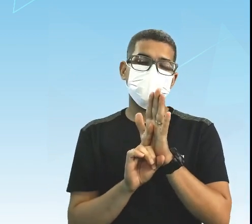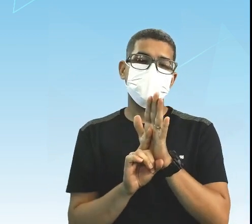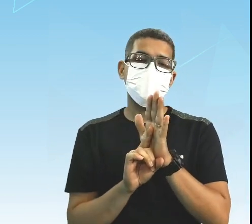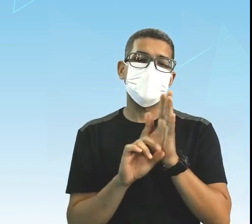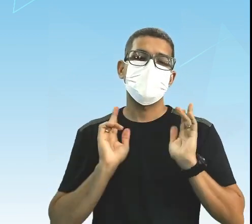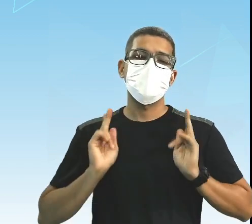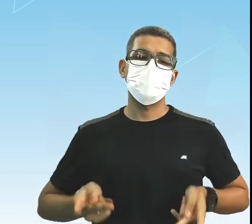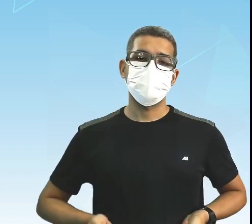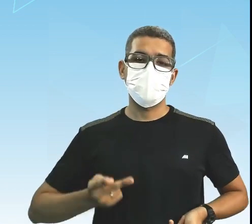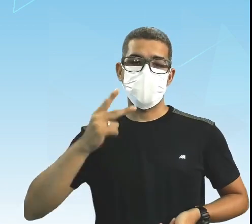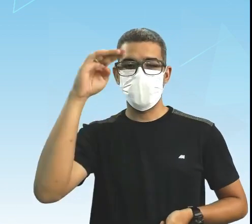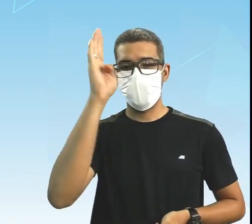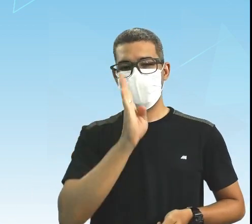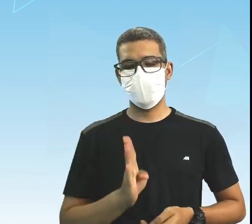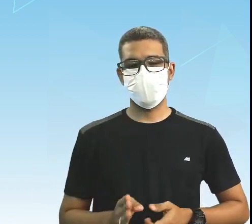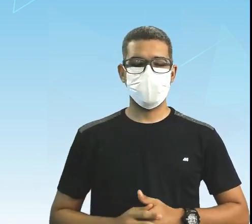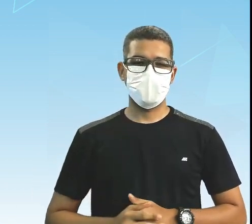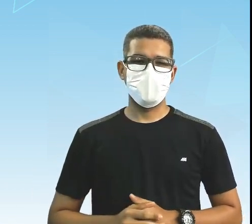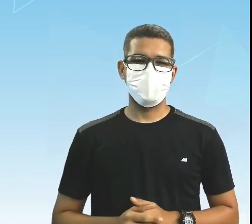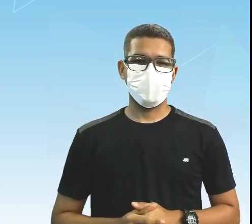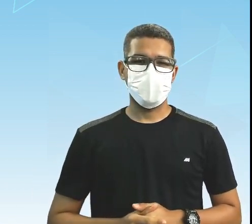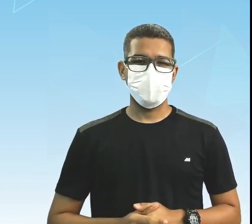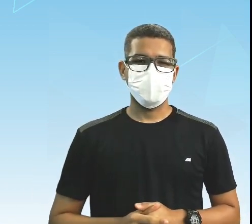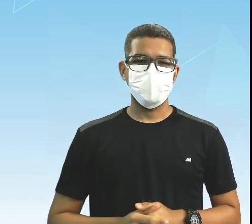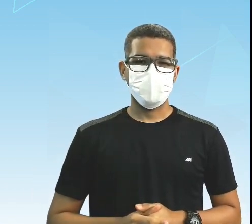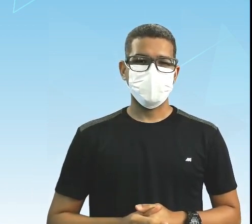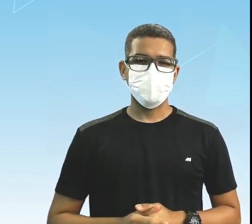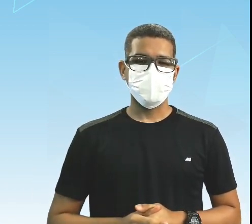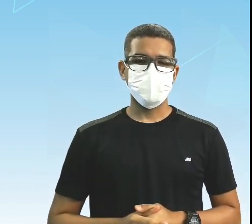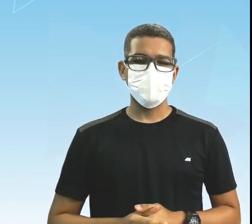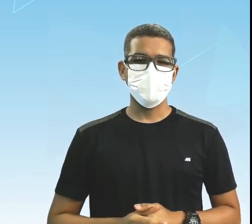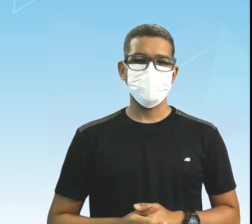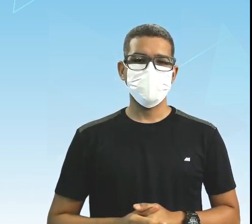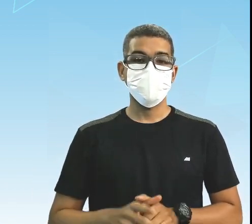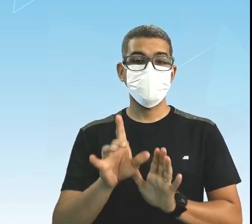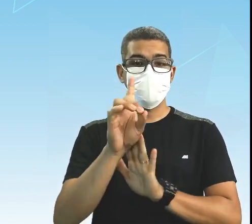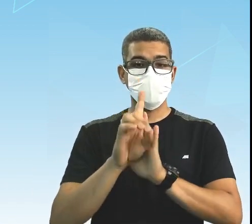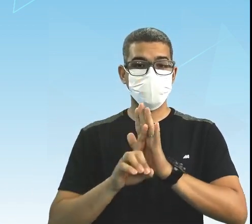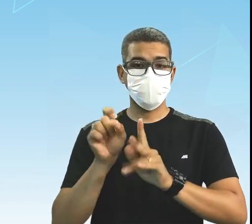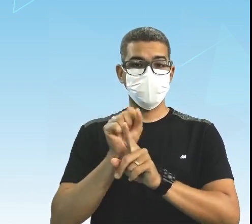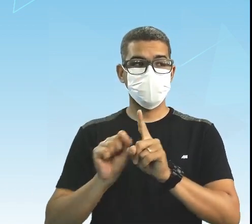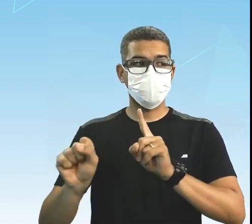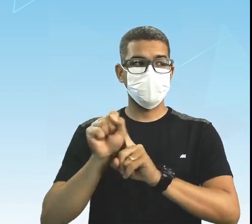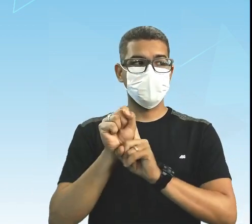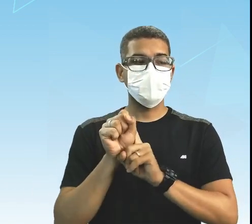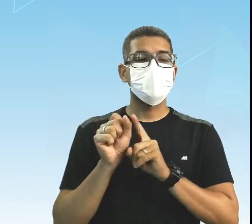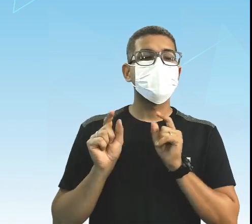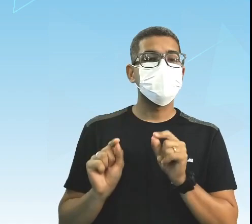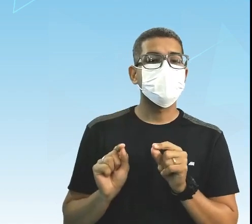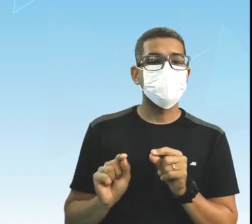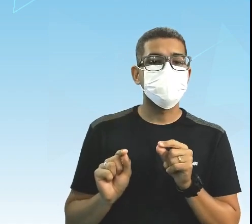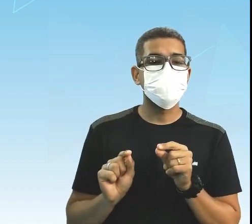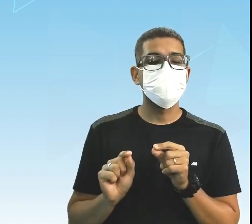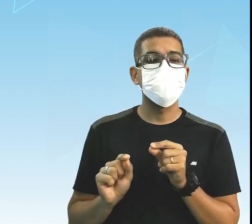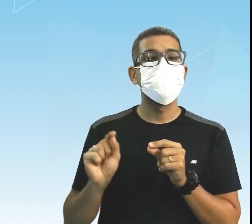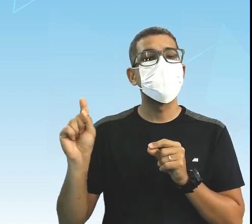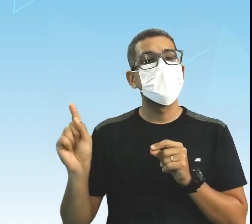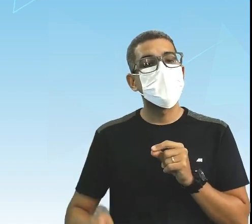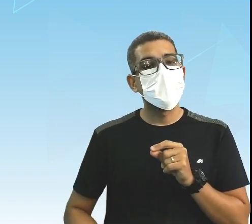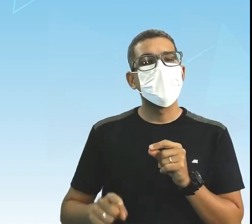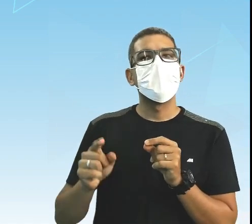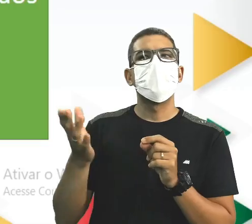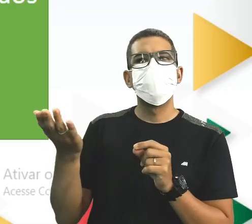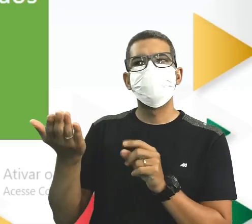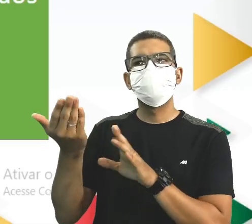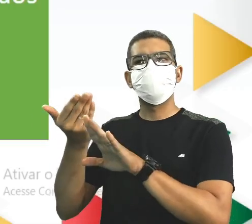cidadãos brasileiros. Direitos sociais. Bom, são aqueles que são prescritos, meus